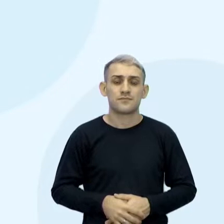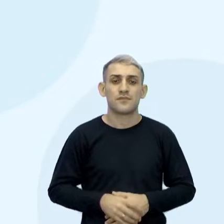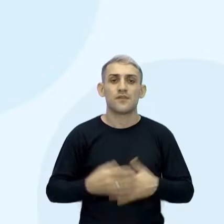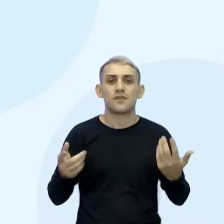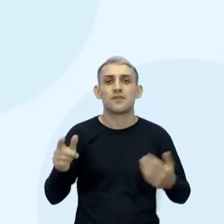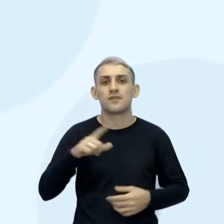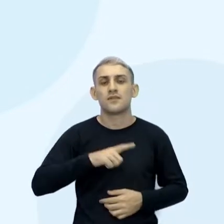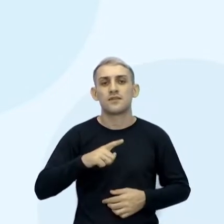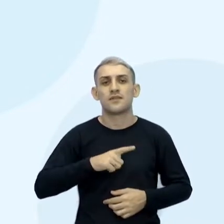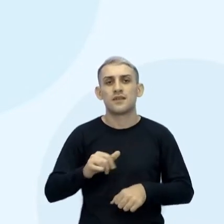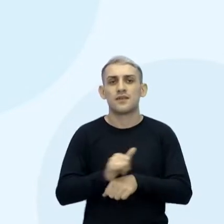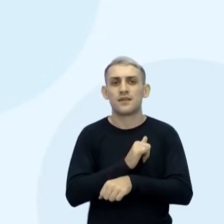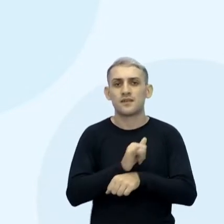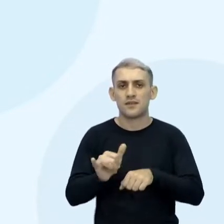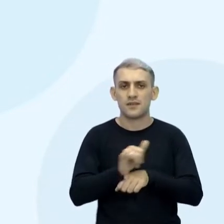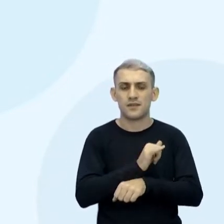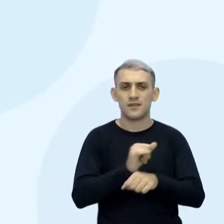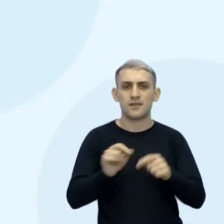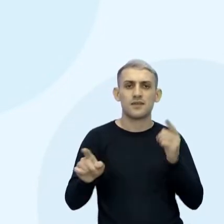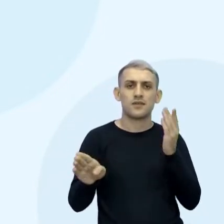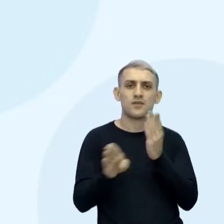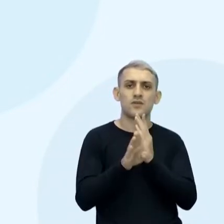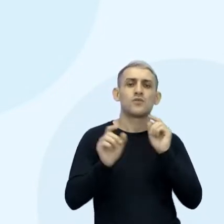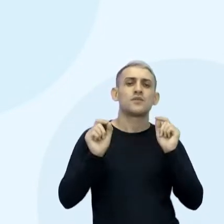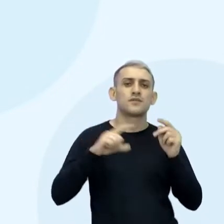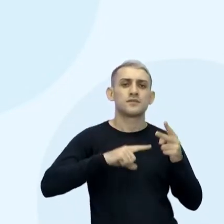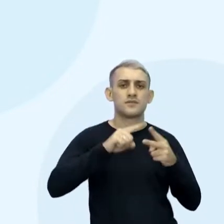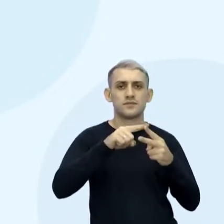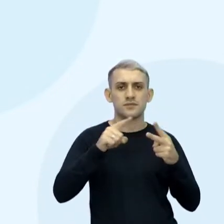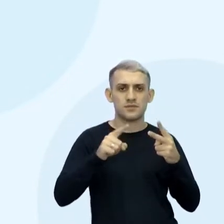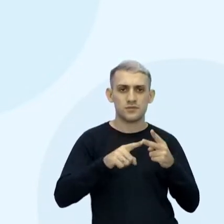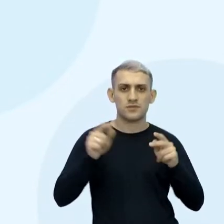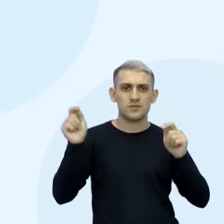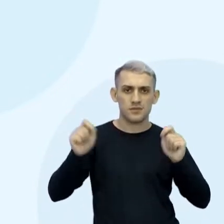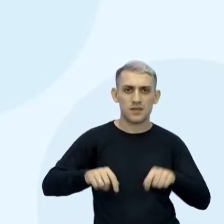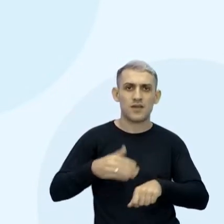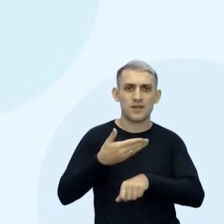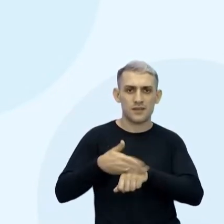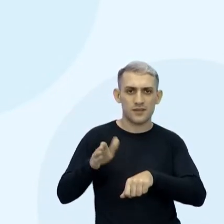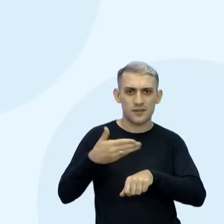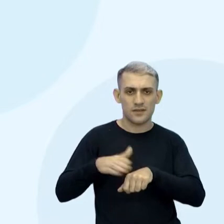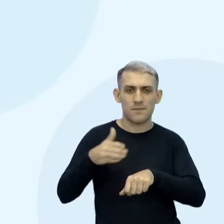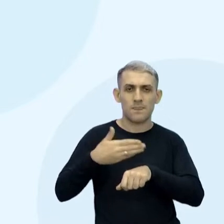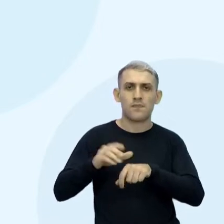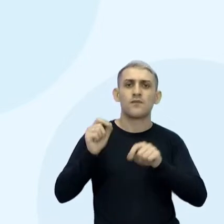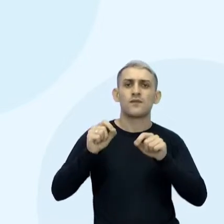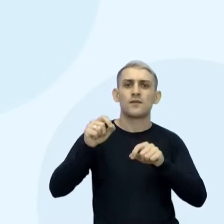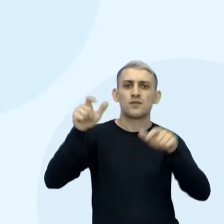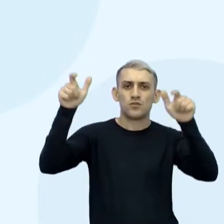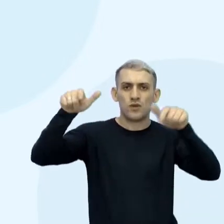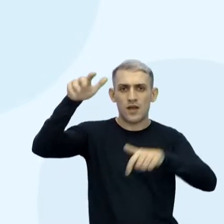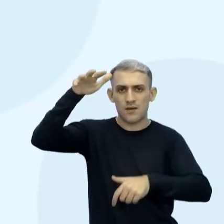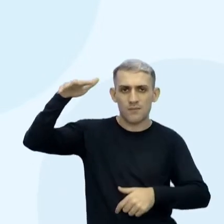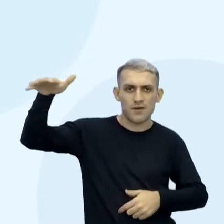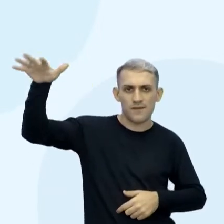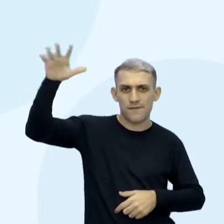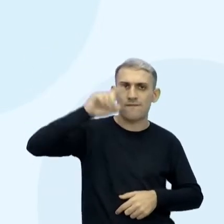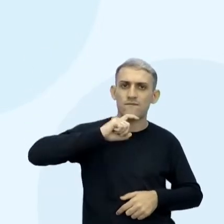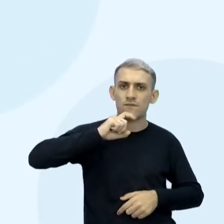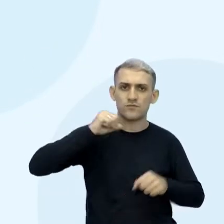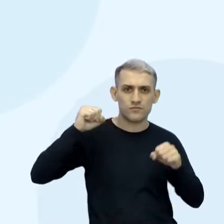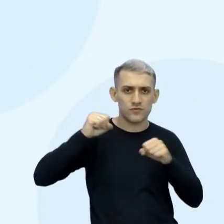uma das alternativas encontradas, na verdade são duas, né? Você pode treinar em ambientes mais altos e mais frios